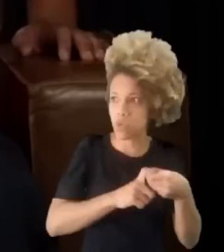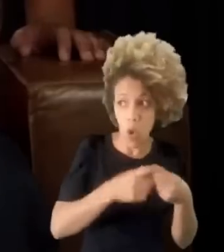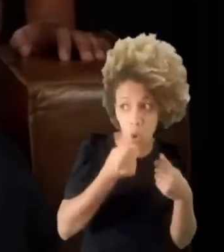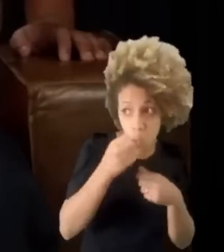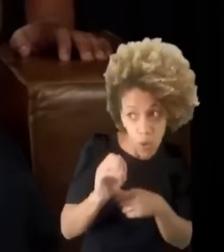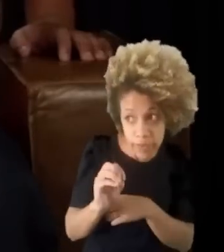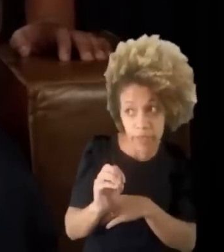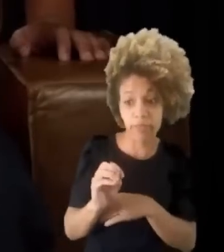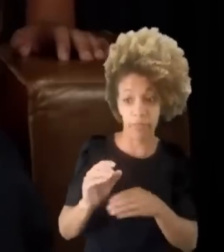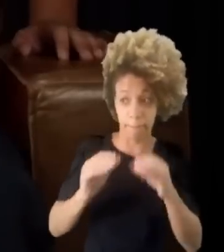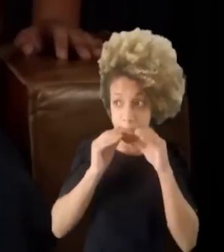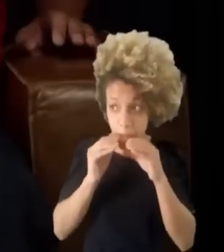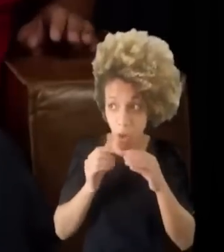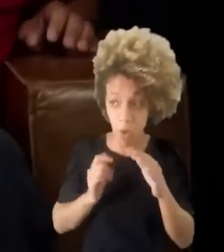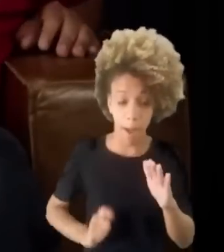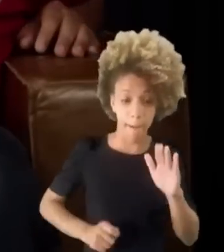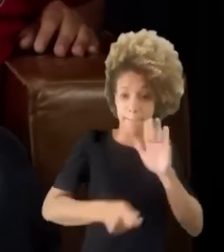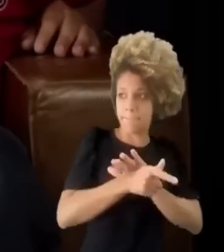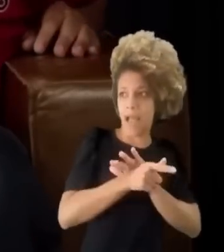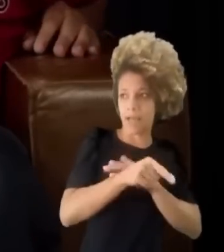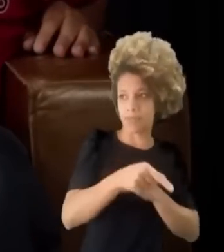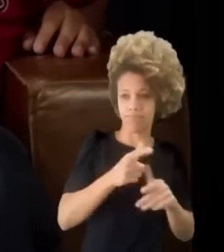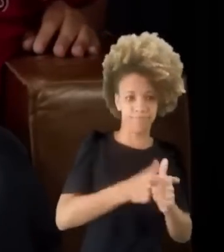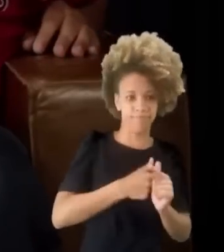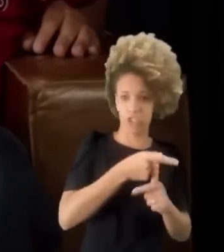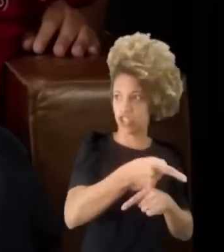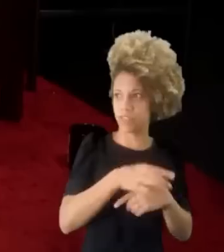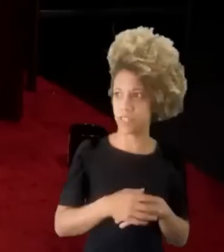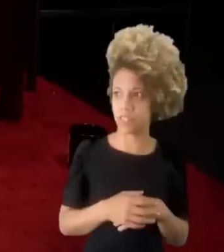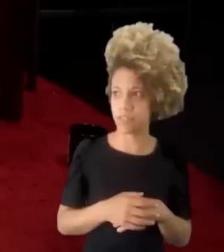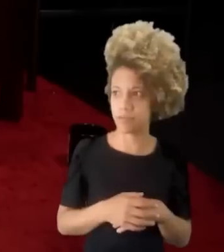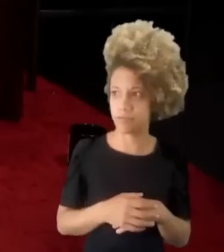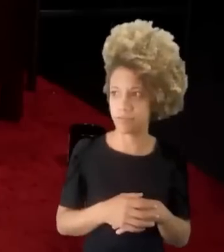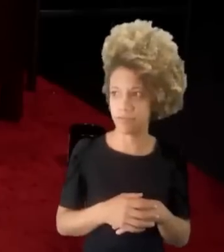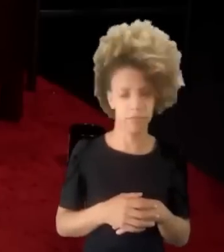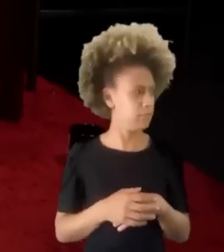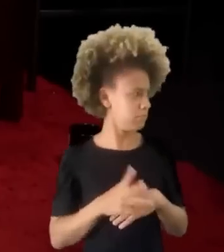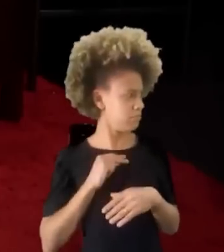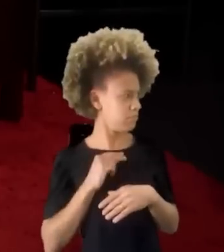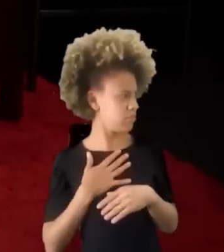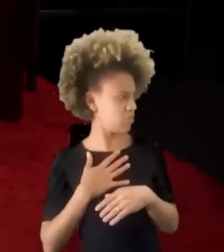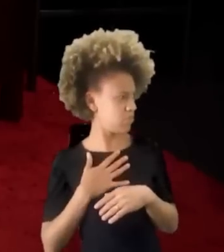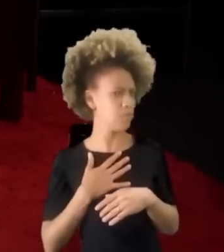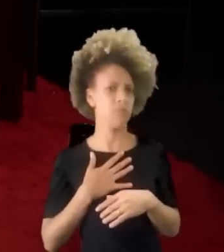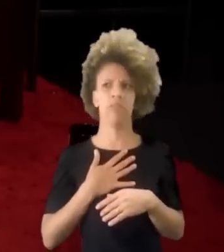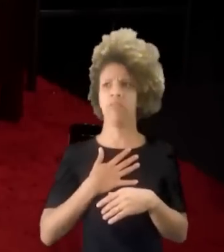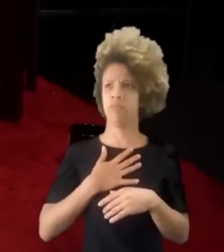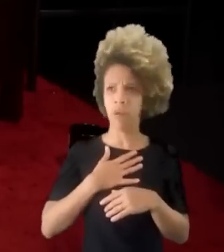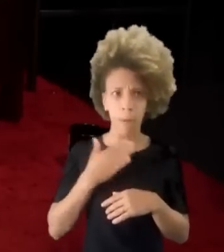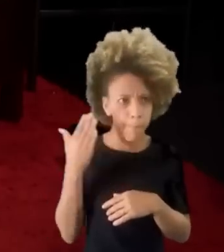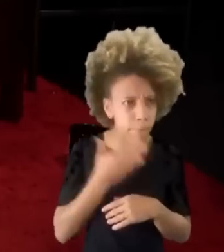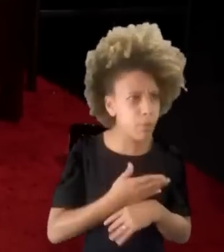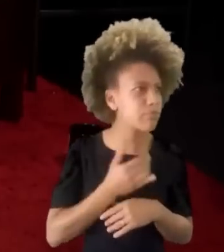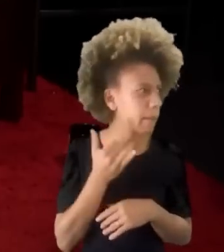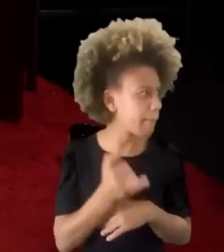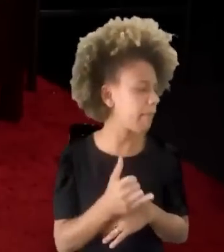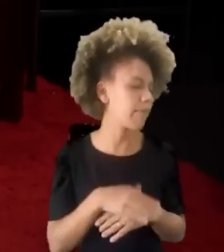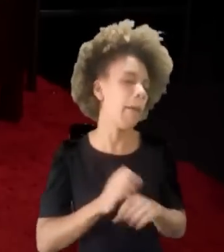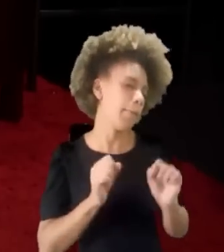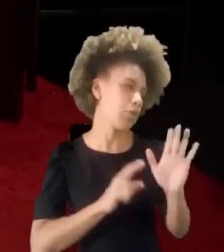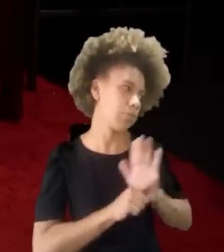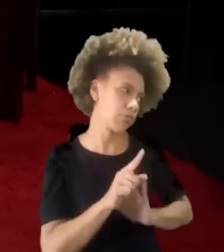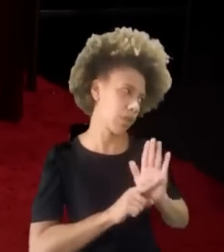os 80 pau do hambúrguer que você pediu entra na conta dele como dívida sim merda merda posso perguntar um